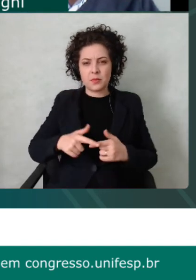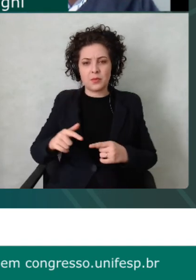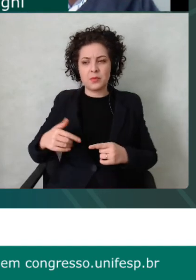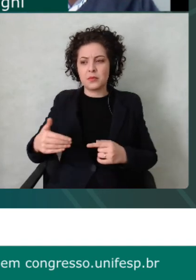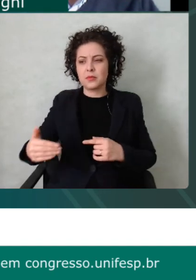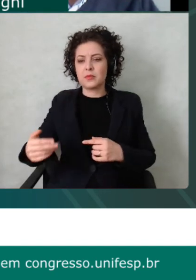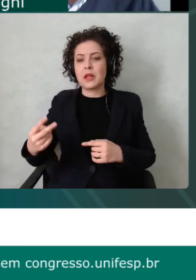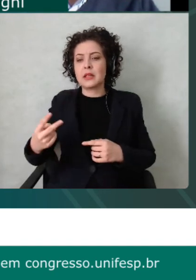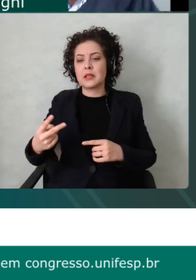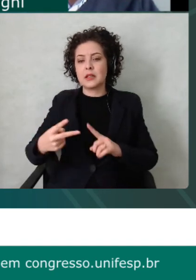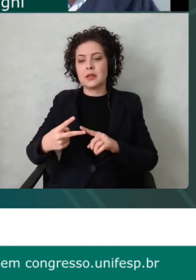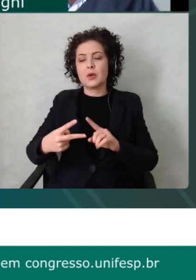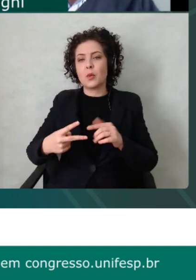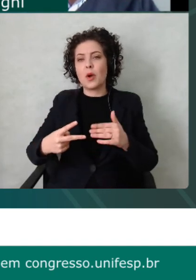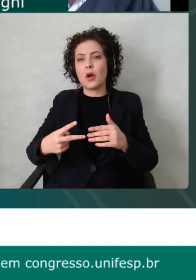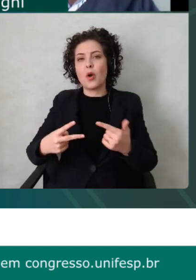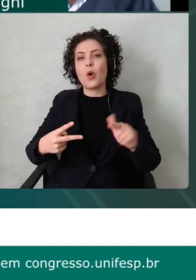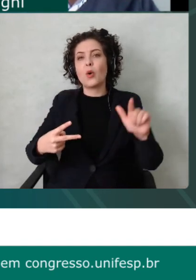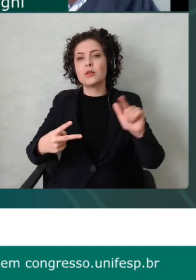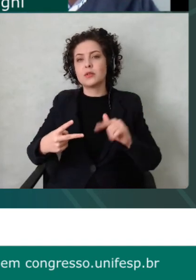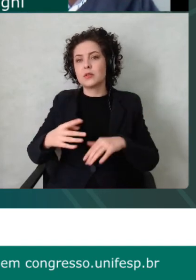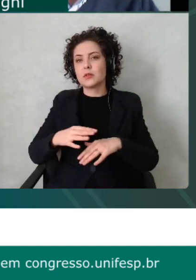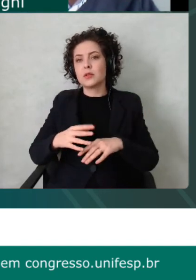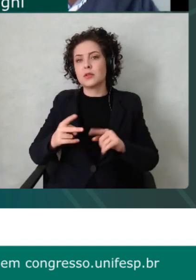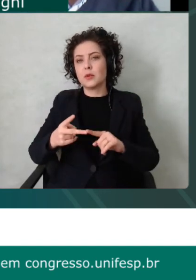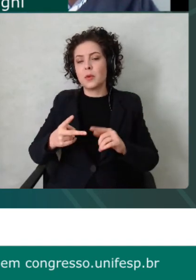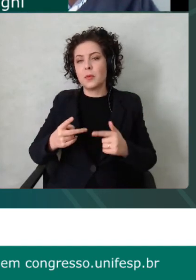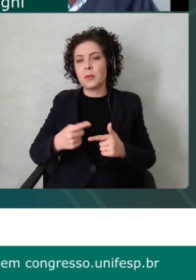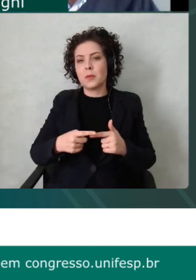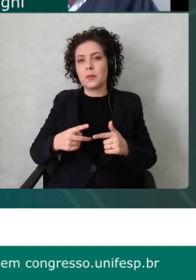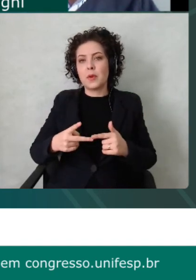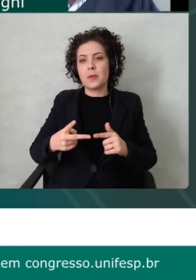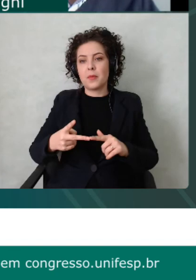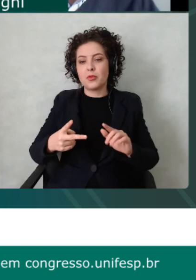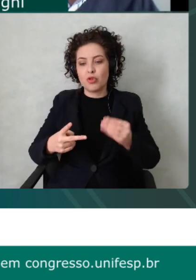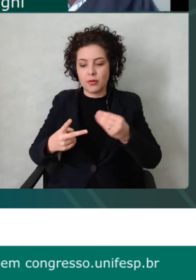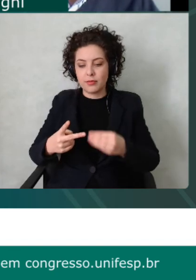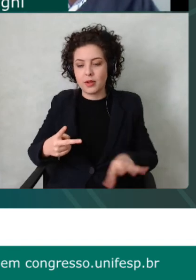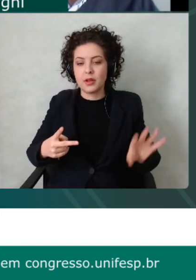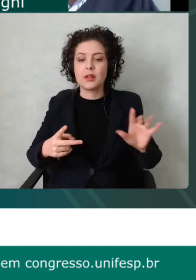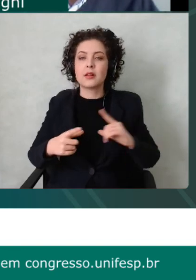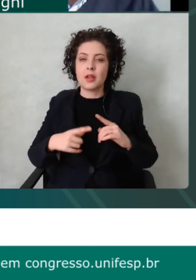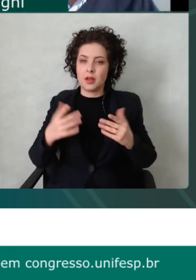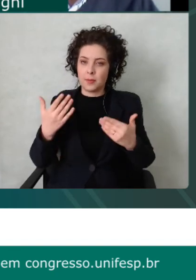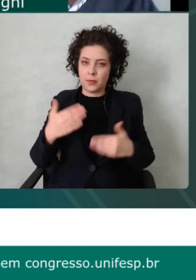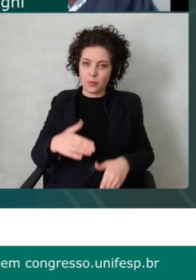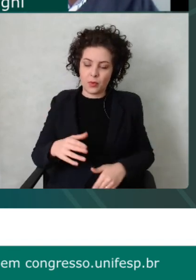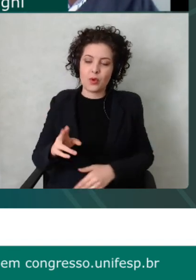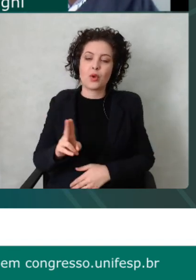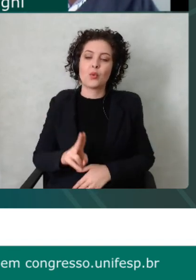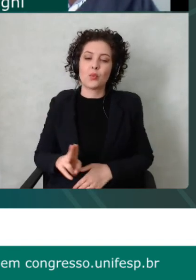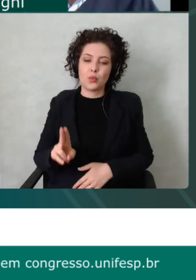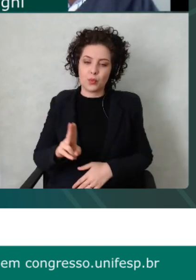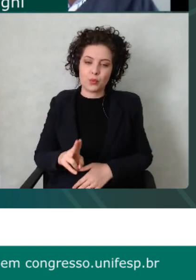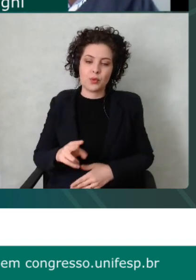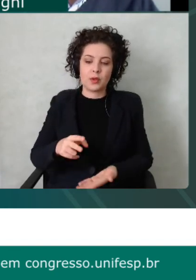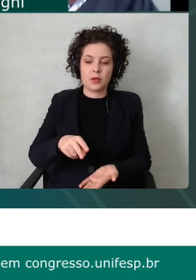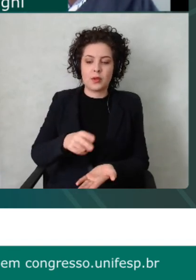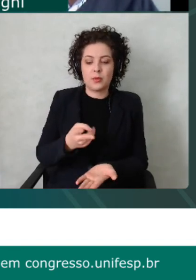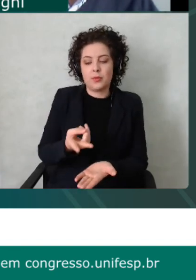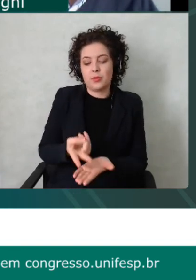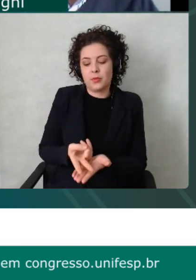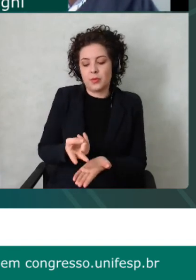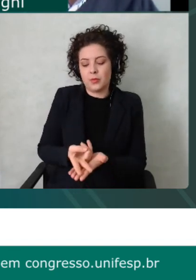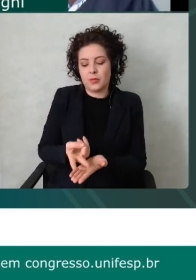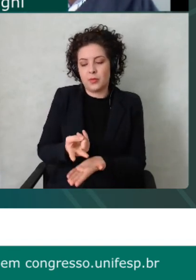que vocês estão tendo. A gente sabe que tem evidências, né, que tem o uso, a posição prona, o uso de